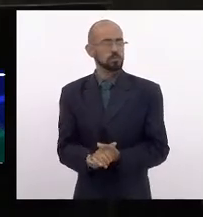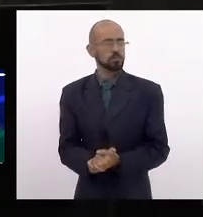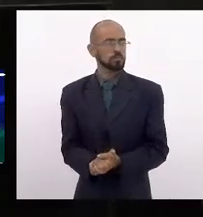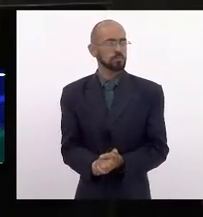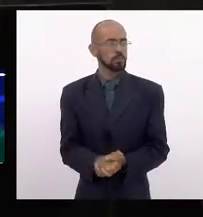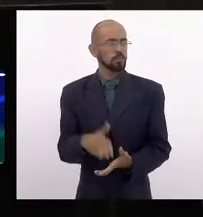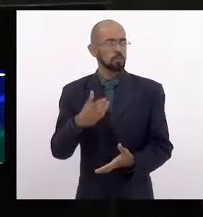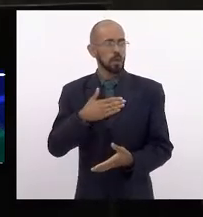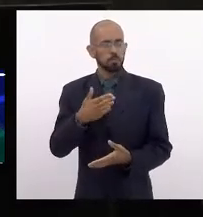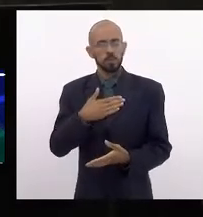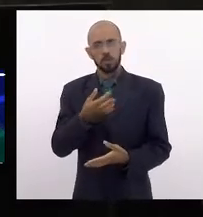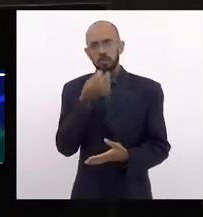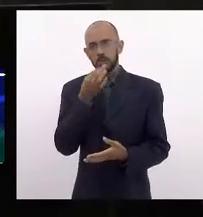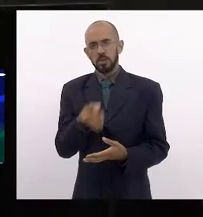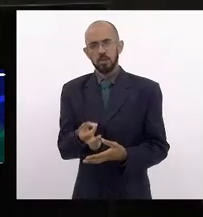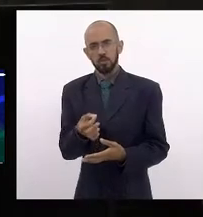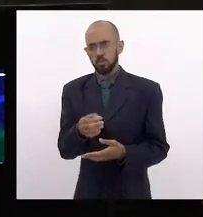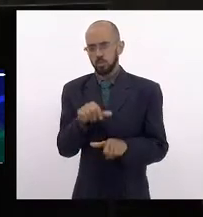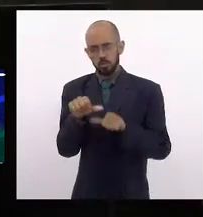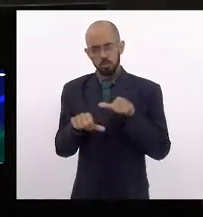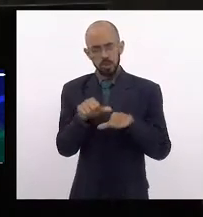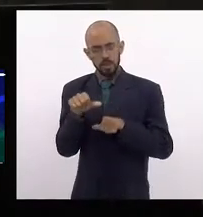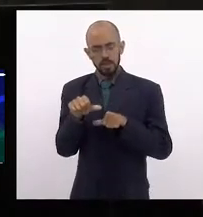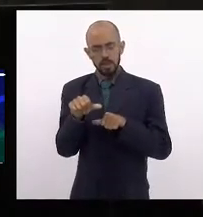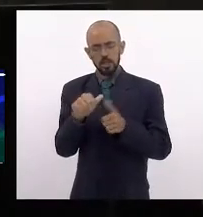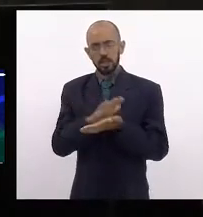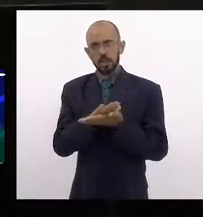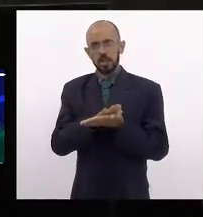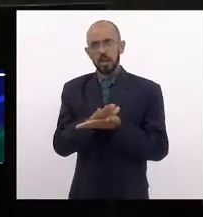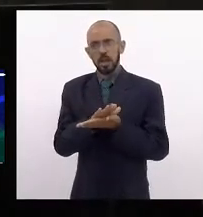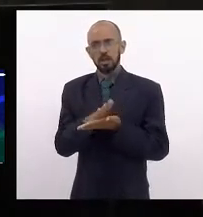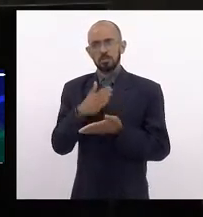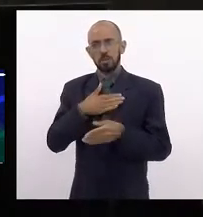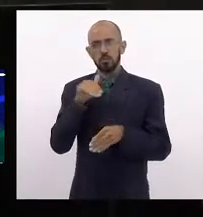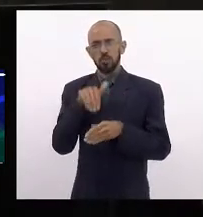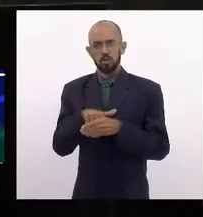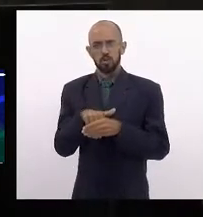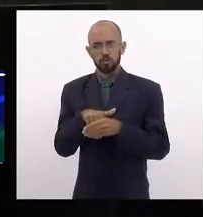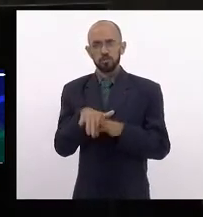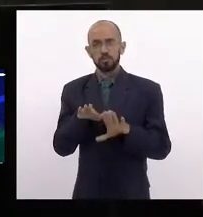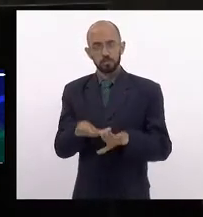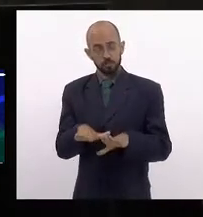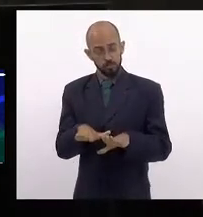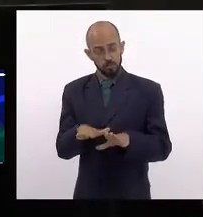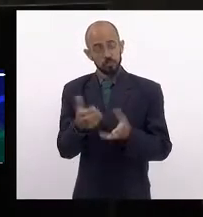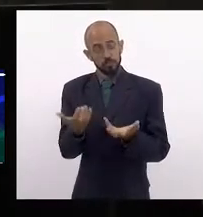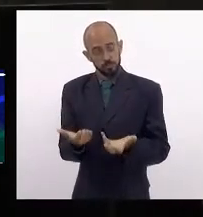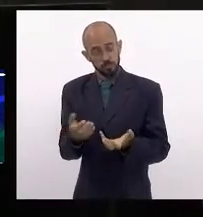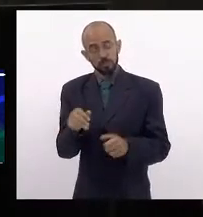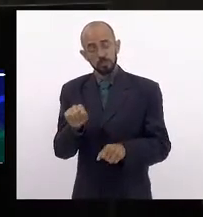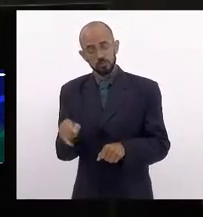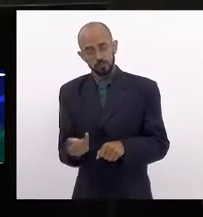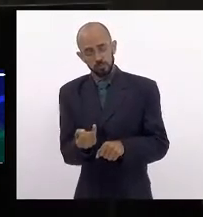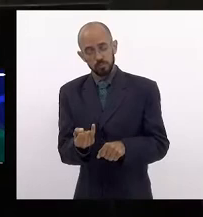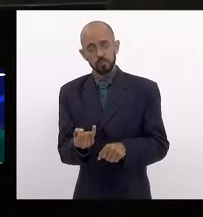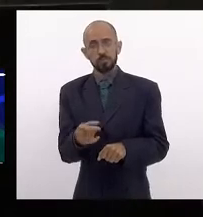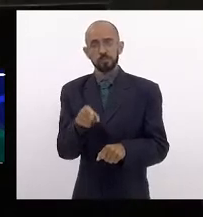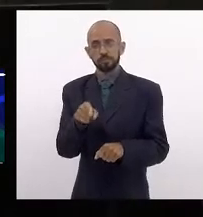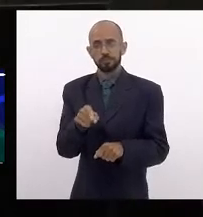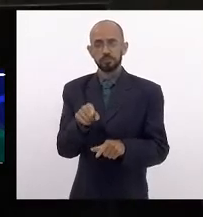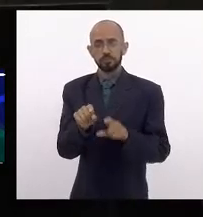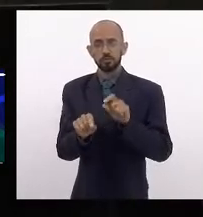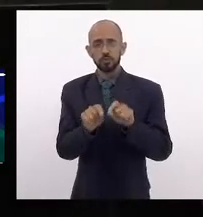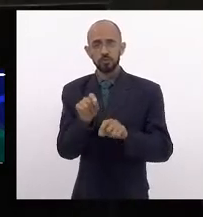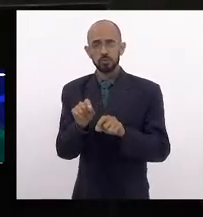bom então para mim não alteraria em nada os mais rápidos mas queria dar oportunidade que